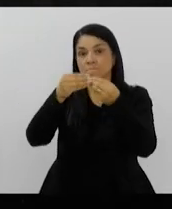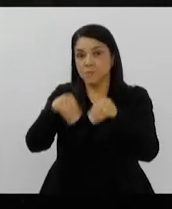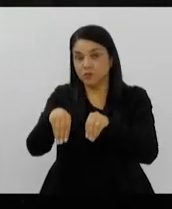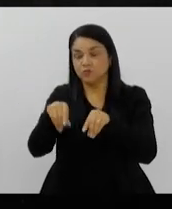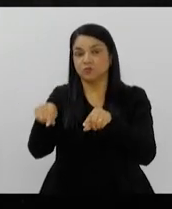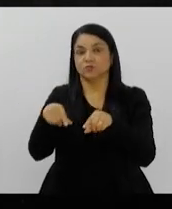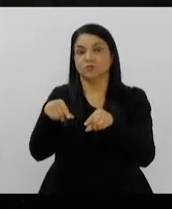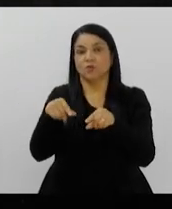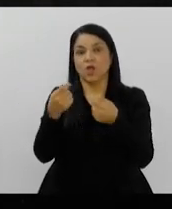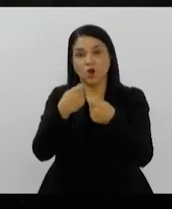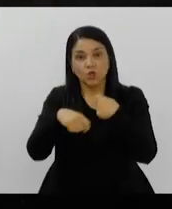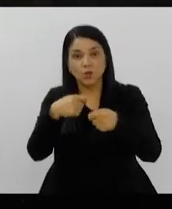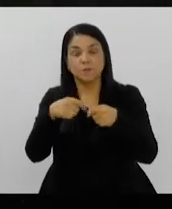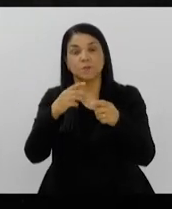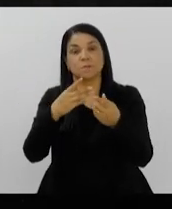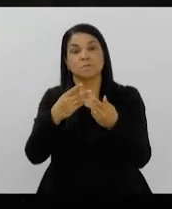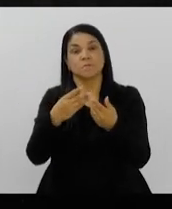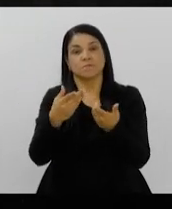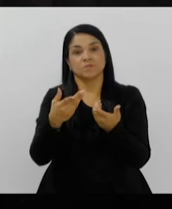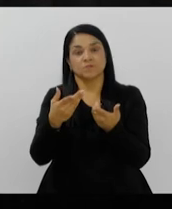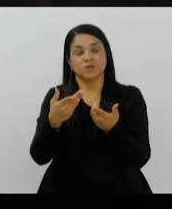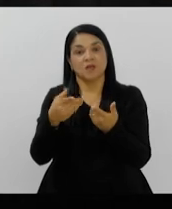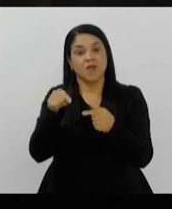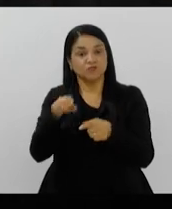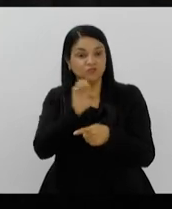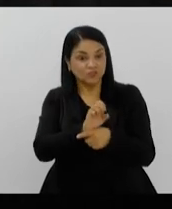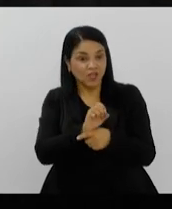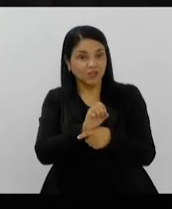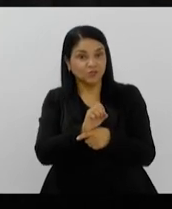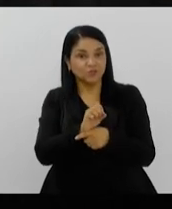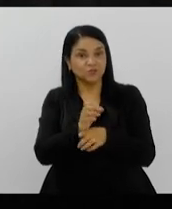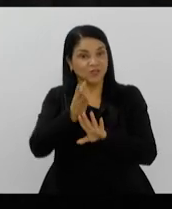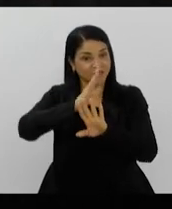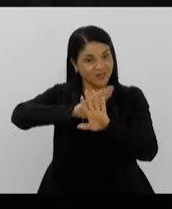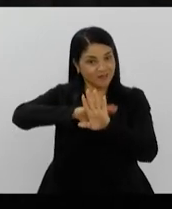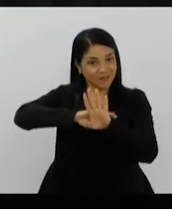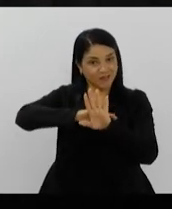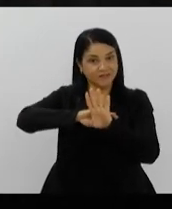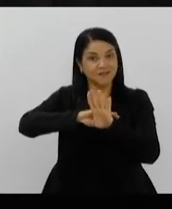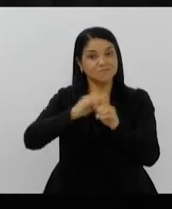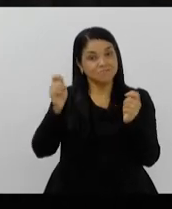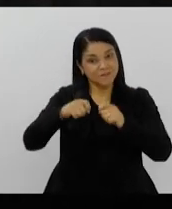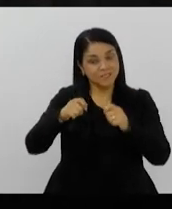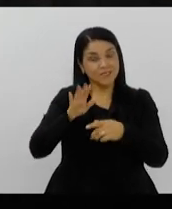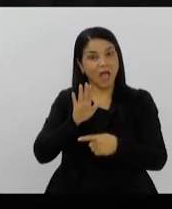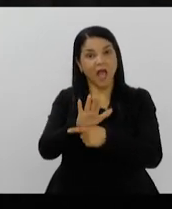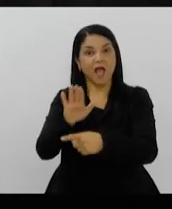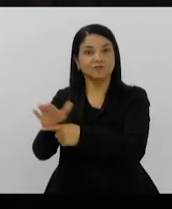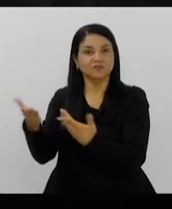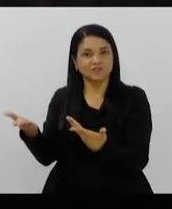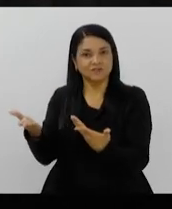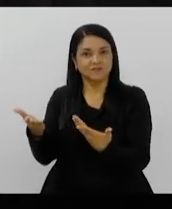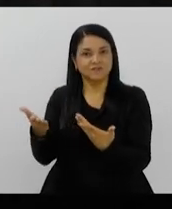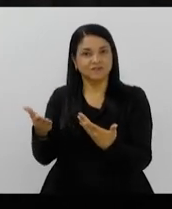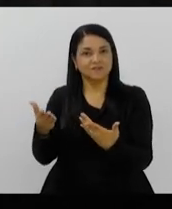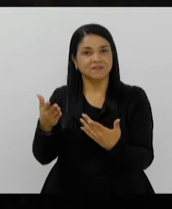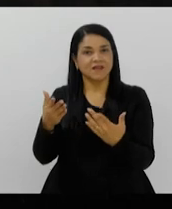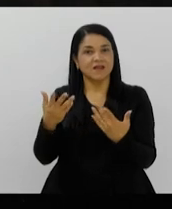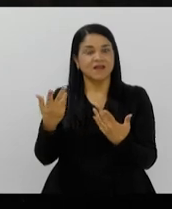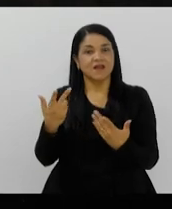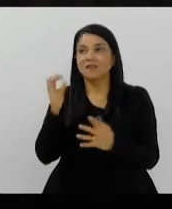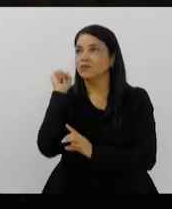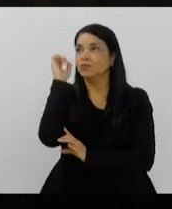que dar conta da corrupção por trás de um licenciamento que impacta toda uma comunidade e a natureza. Então, a gente